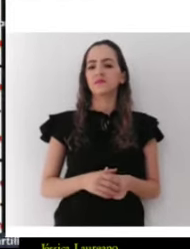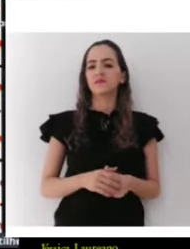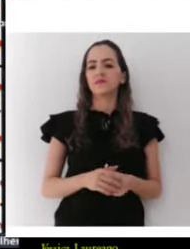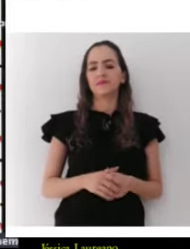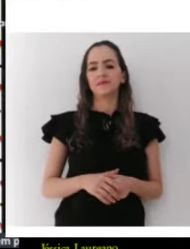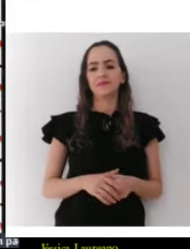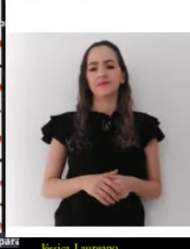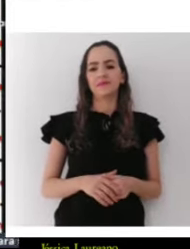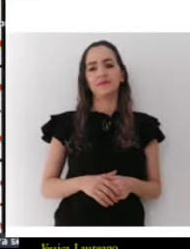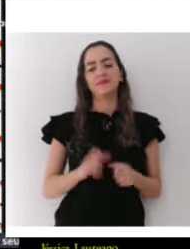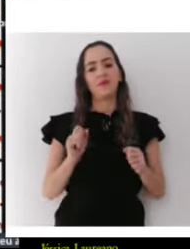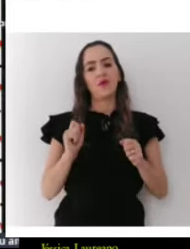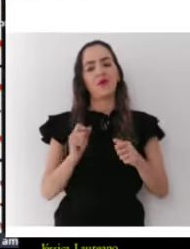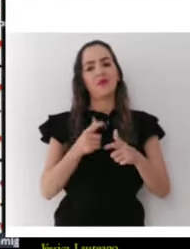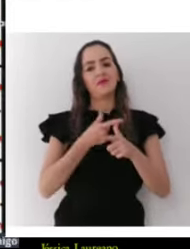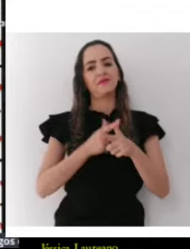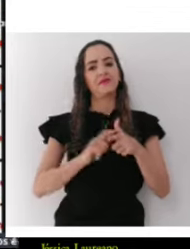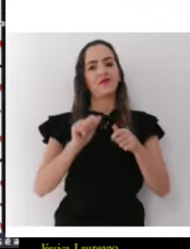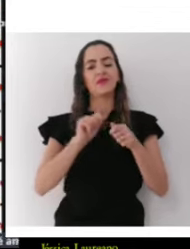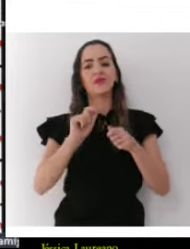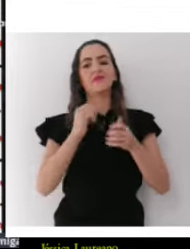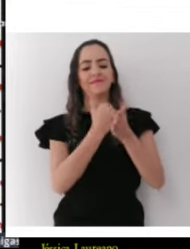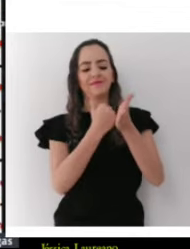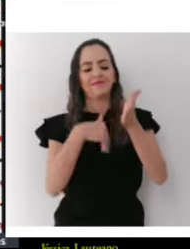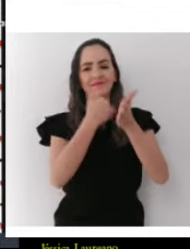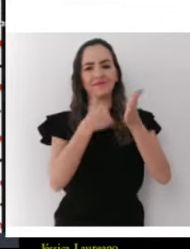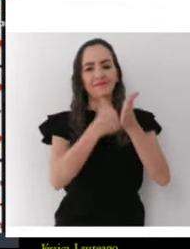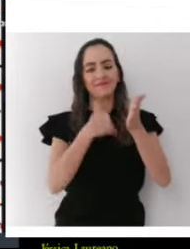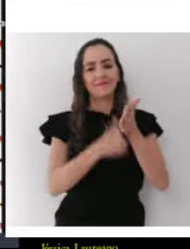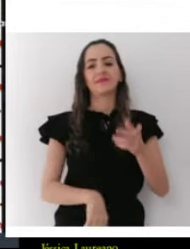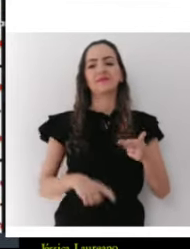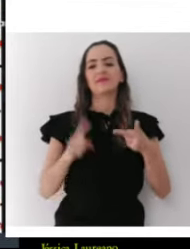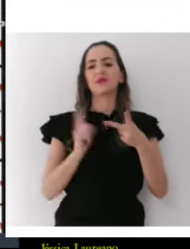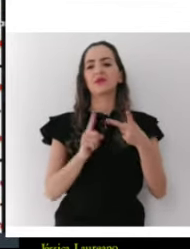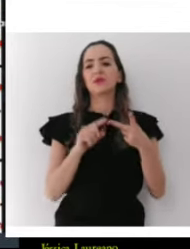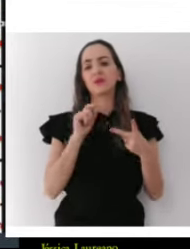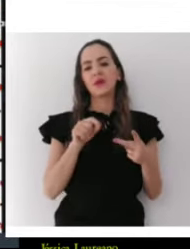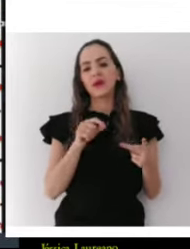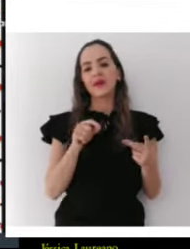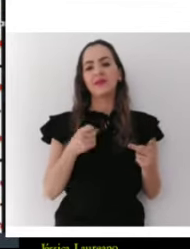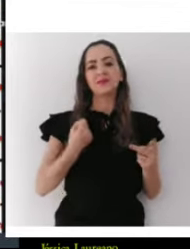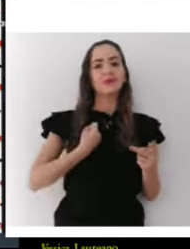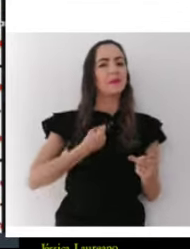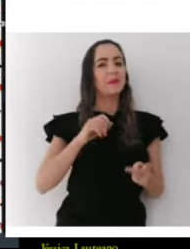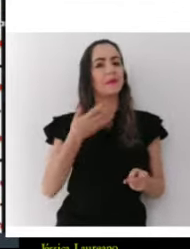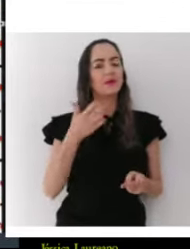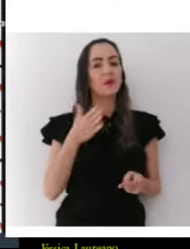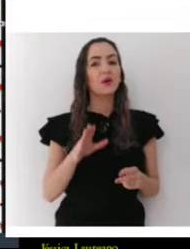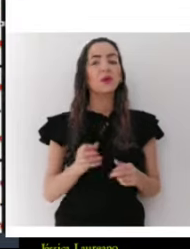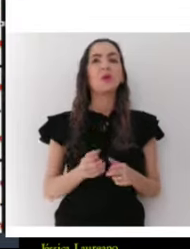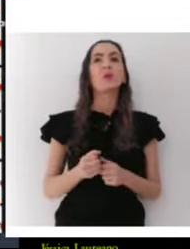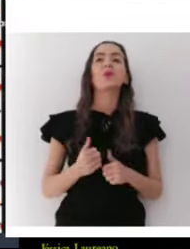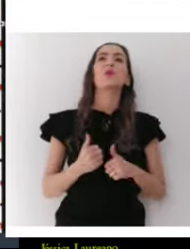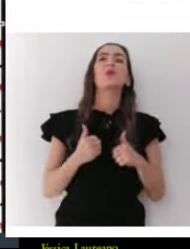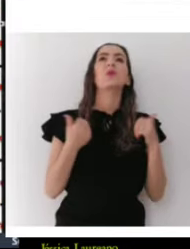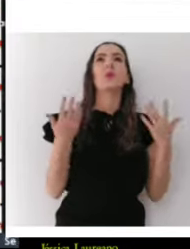uma opção. A segunda opção, Karine, é a estimativa. Estimativa é você tentar adivinhar. Você diz